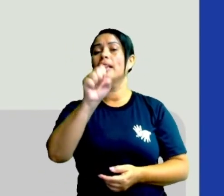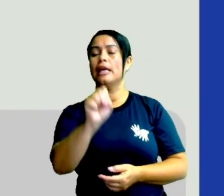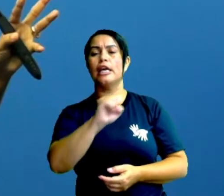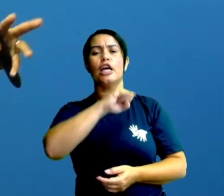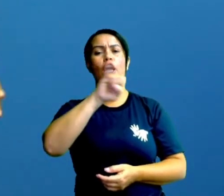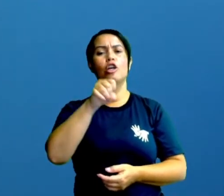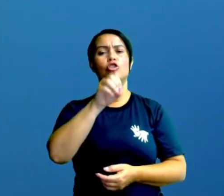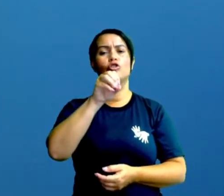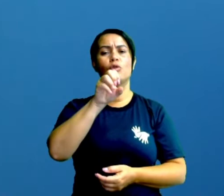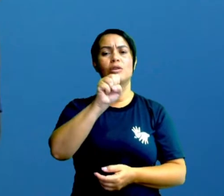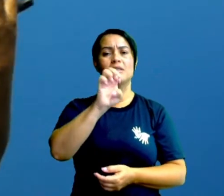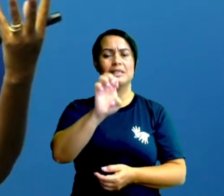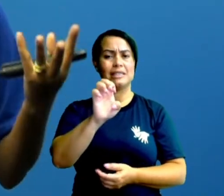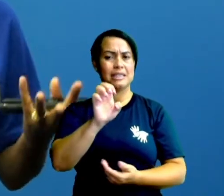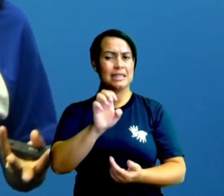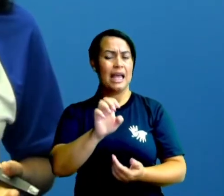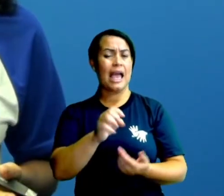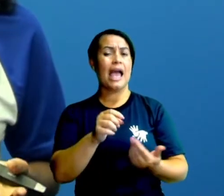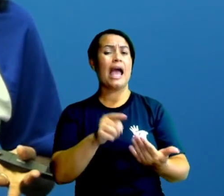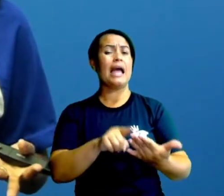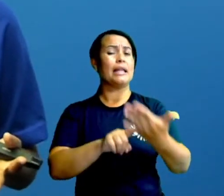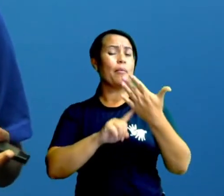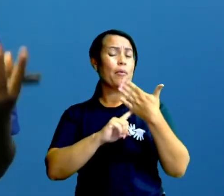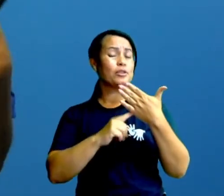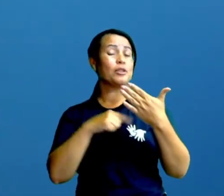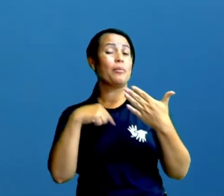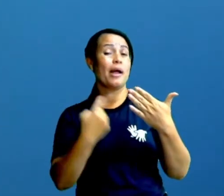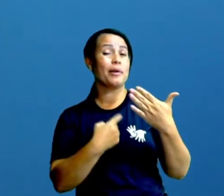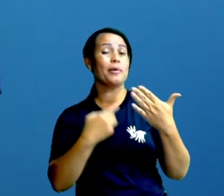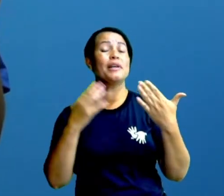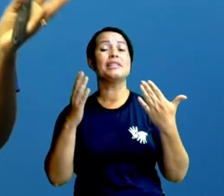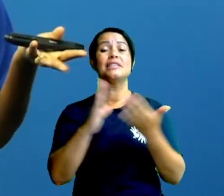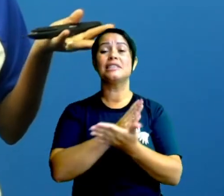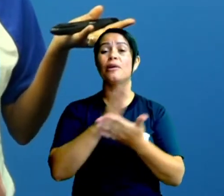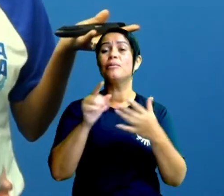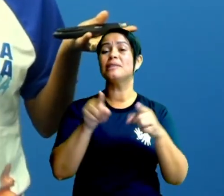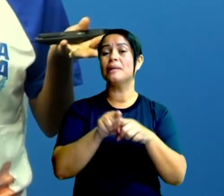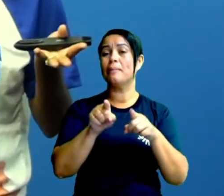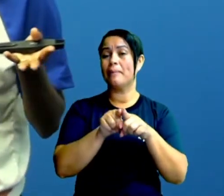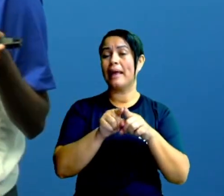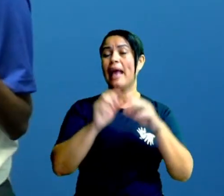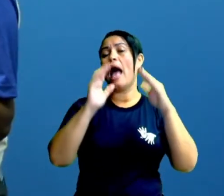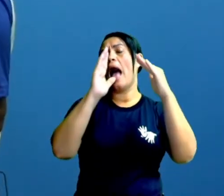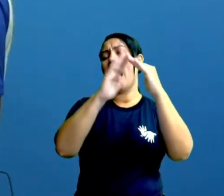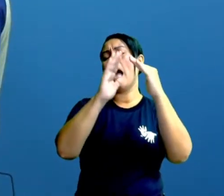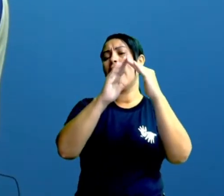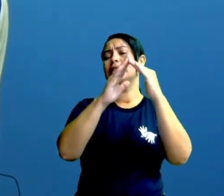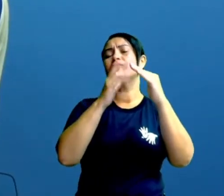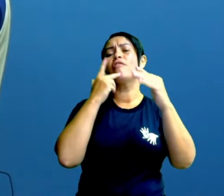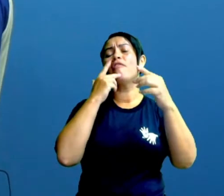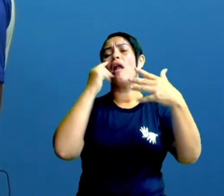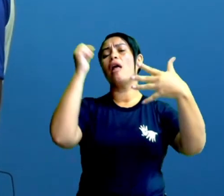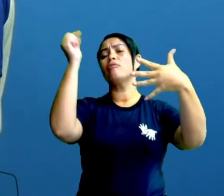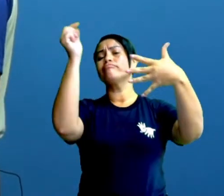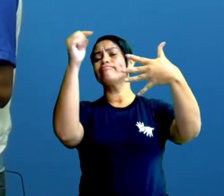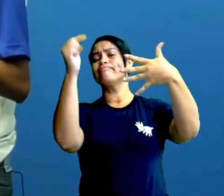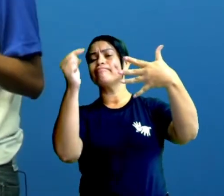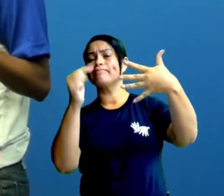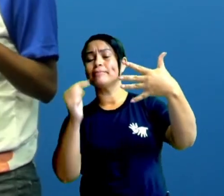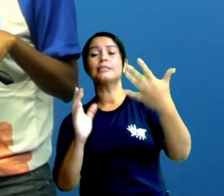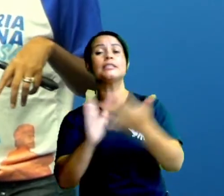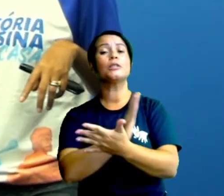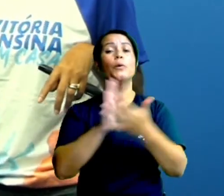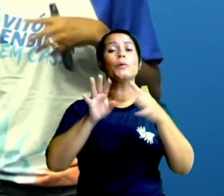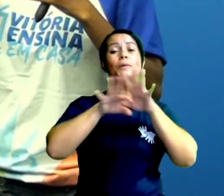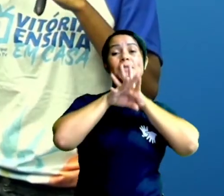trouxe para gente outros tipos de casa que são a casinha aí né que ele foi falando a casinha de